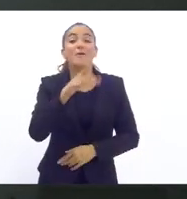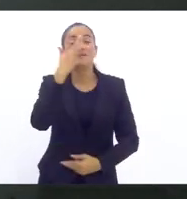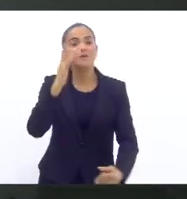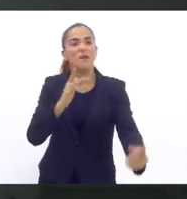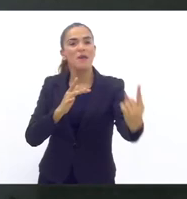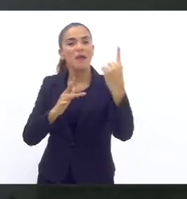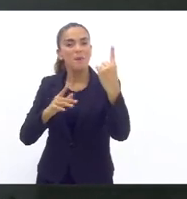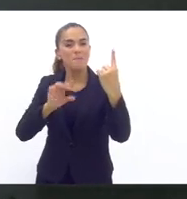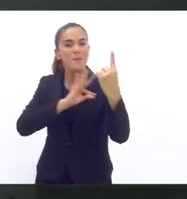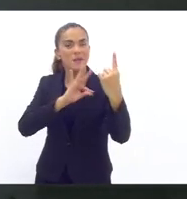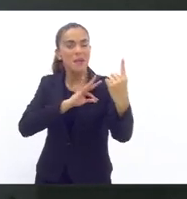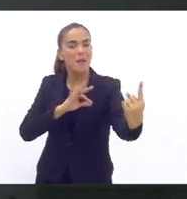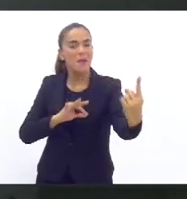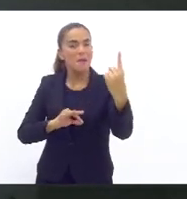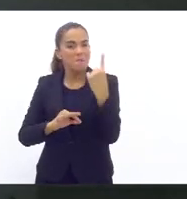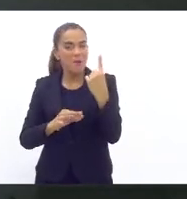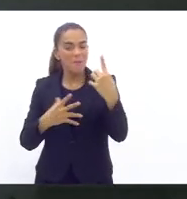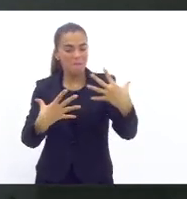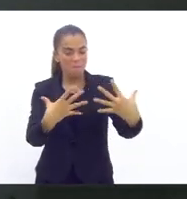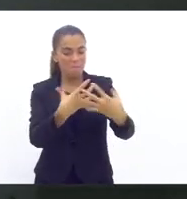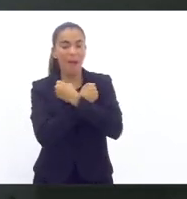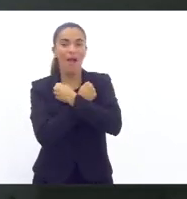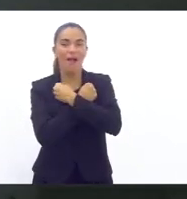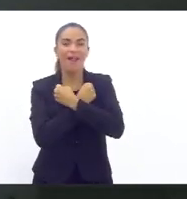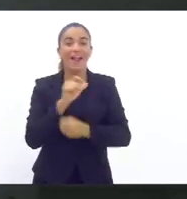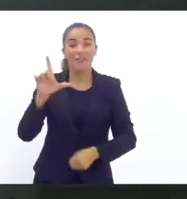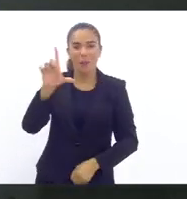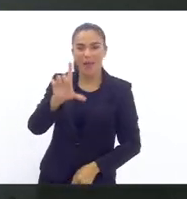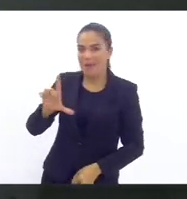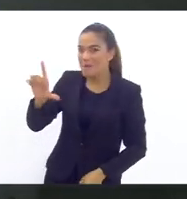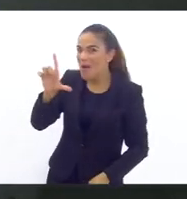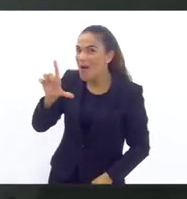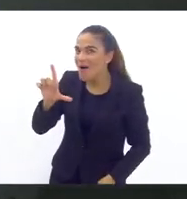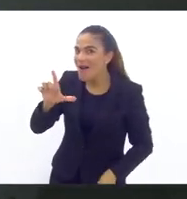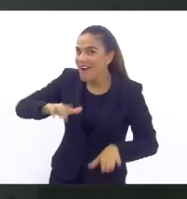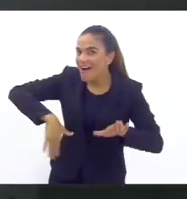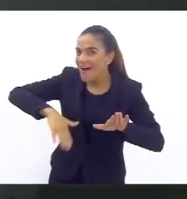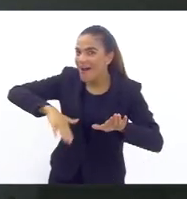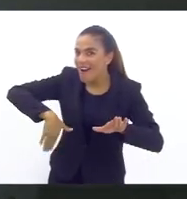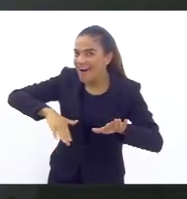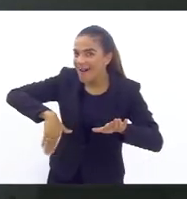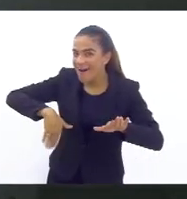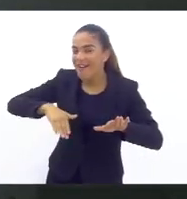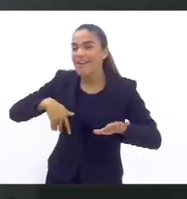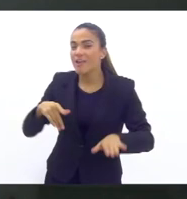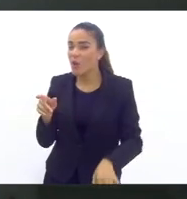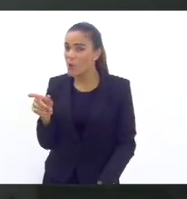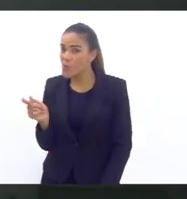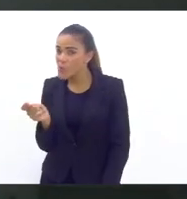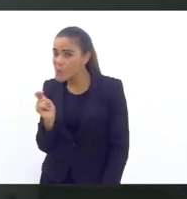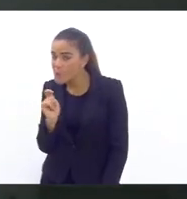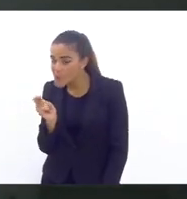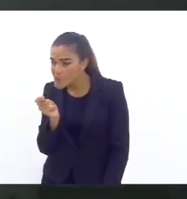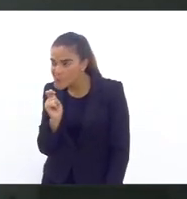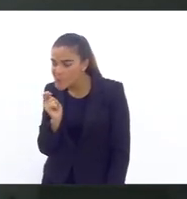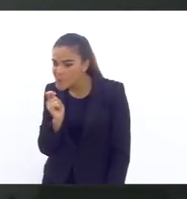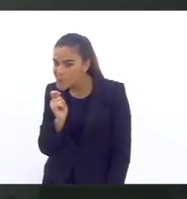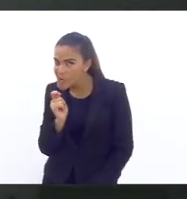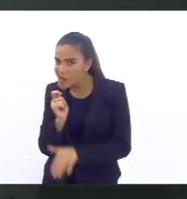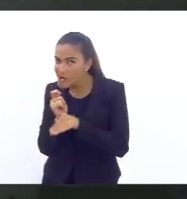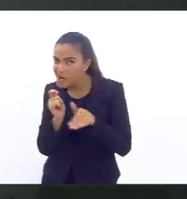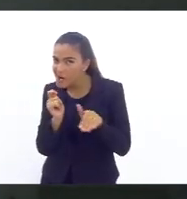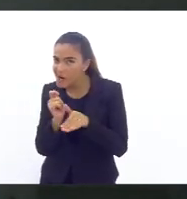abordar porque se eu tiver lá no posto 10 do Leblon e for pego e fumar a minha ervazinha lá beleza